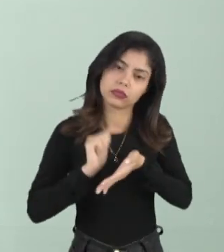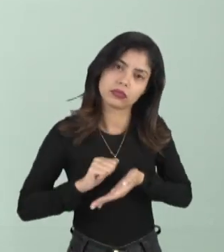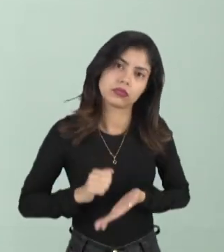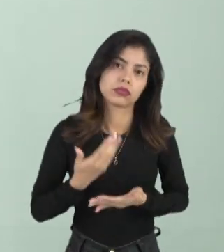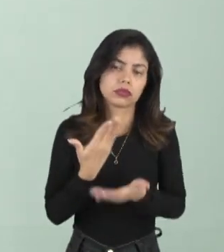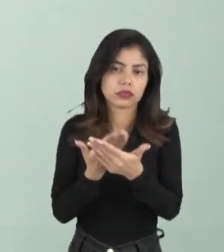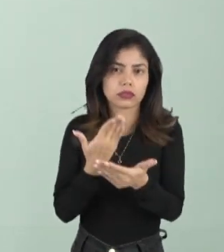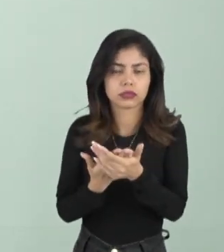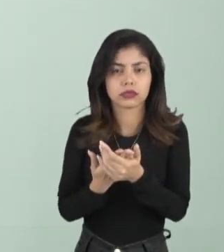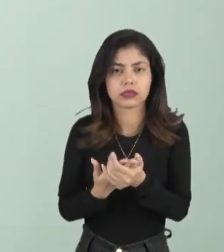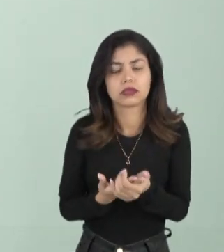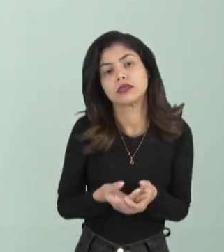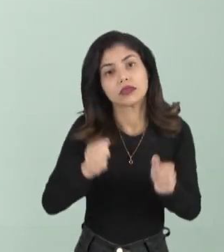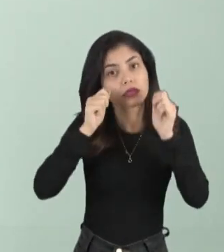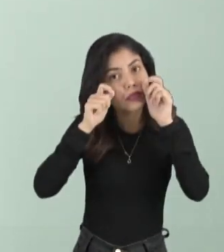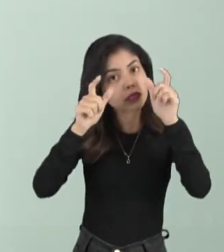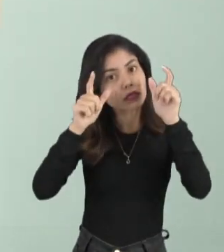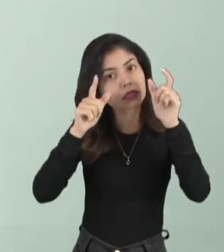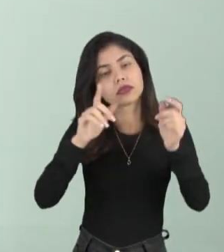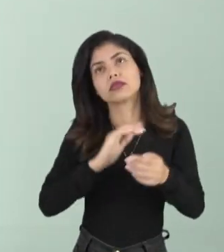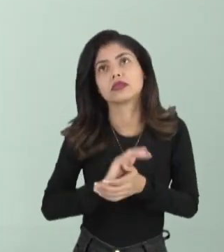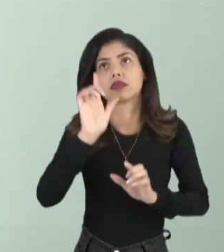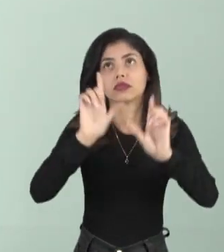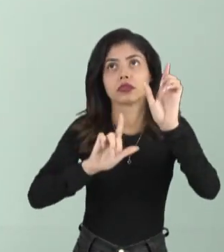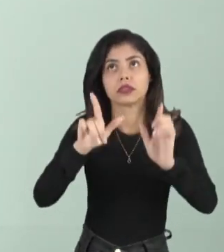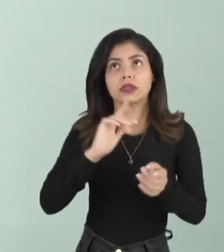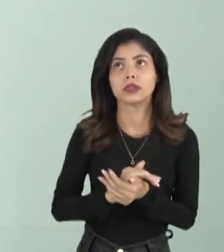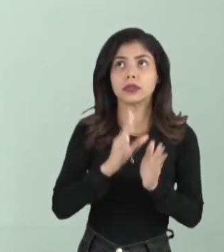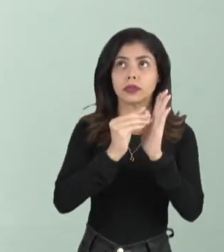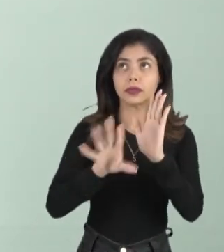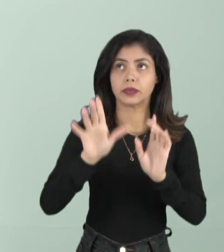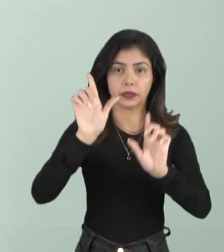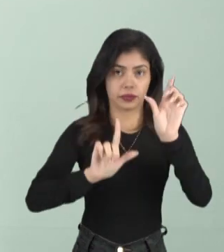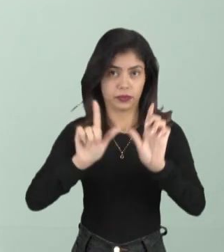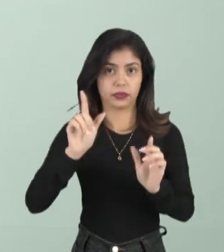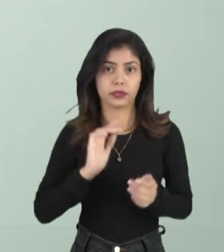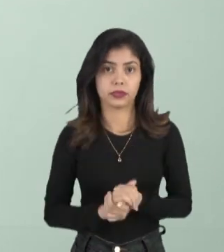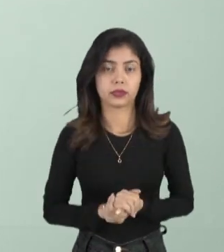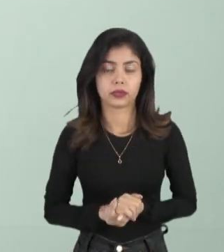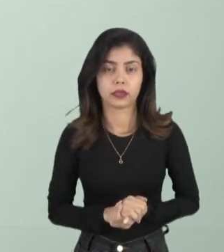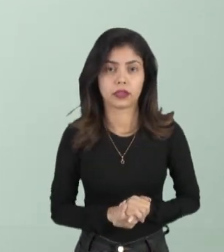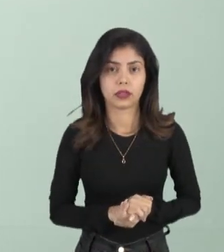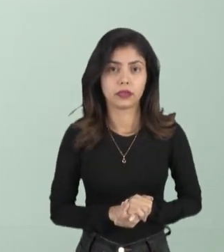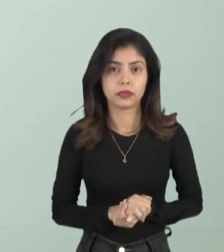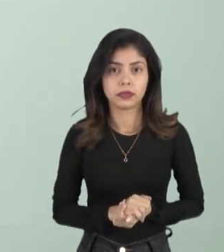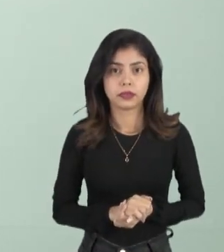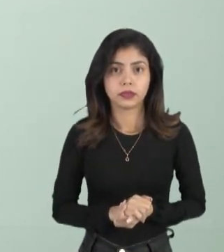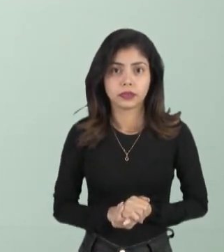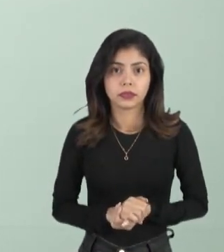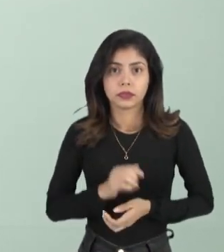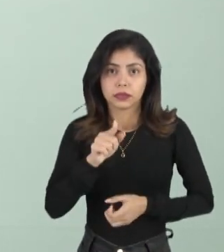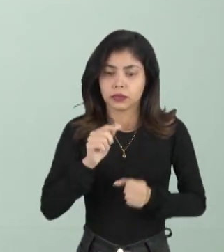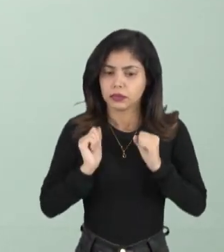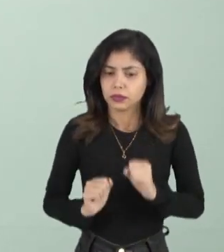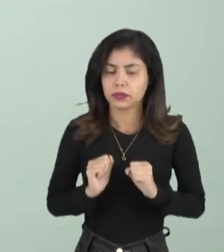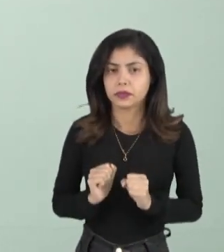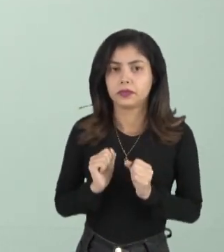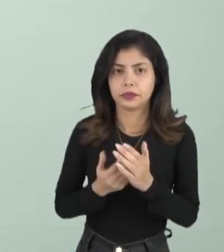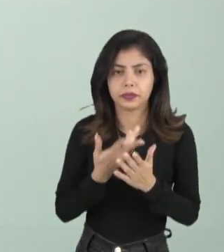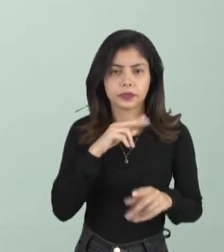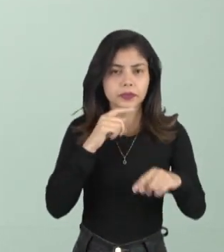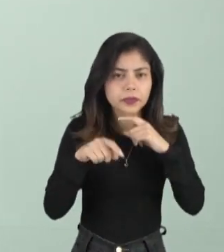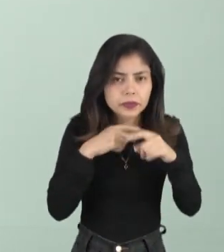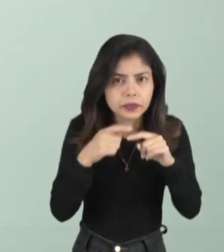anotações, estude e estejam atentos aí para a TV, essas aulas são transmitidas na TV e você possa tirar